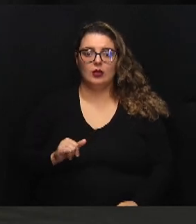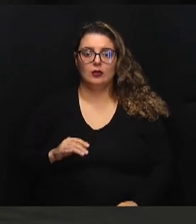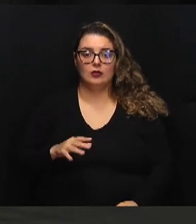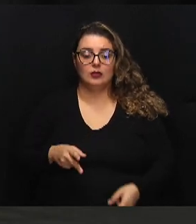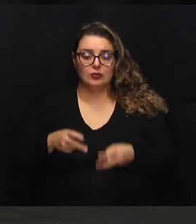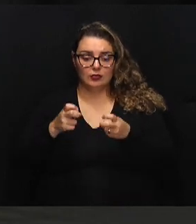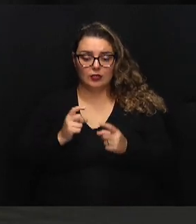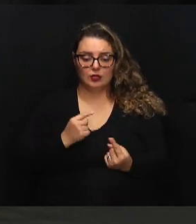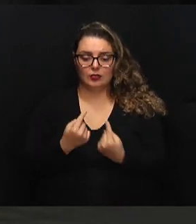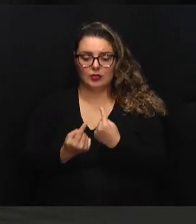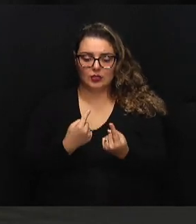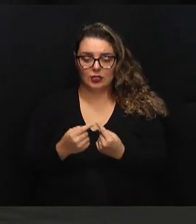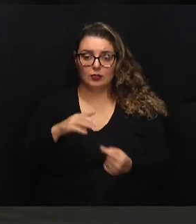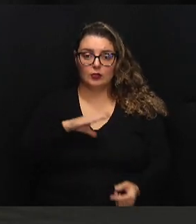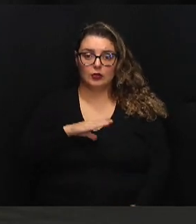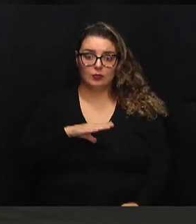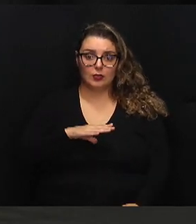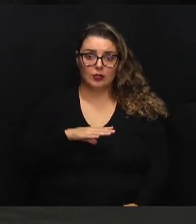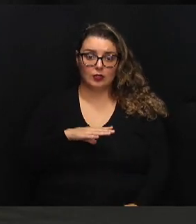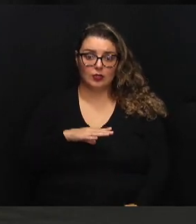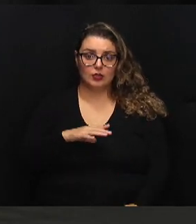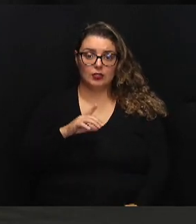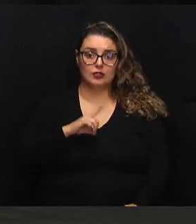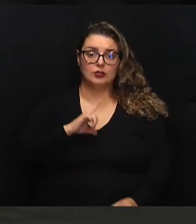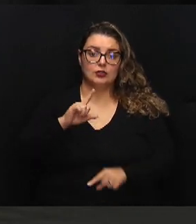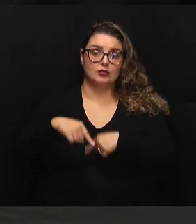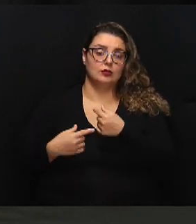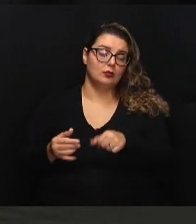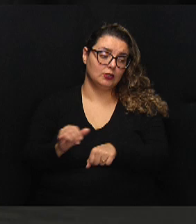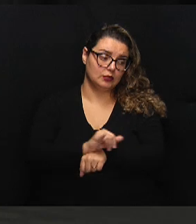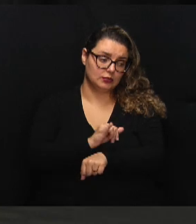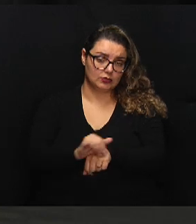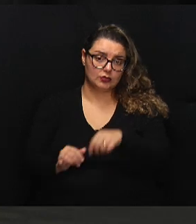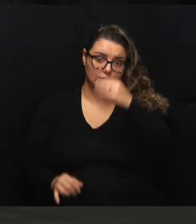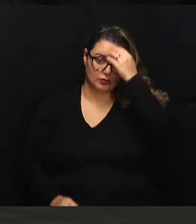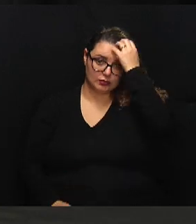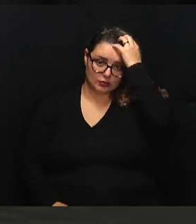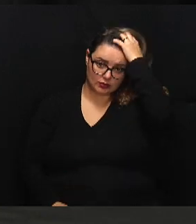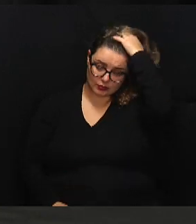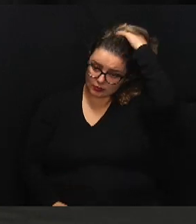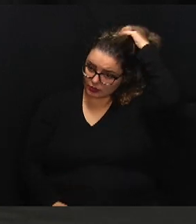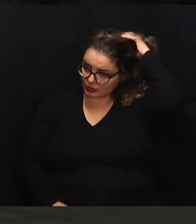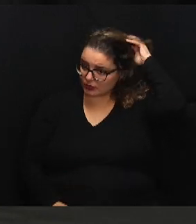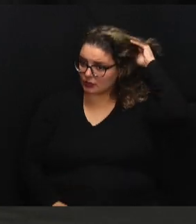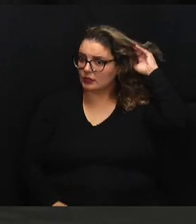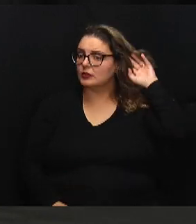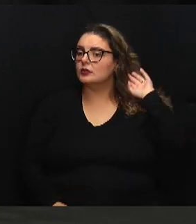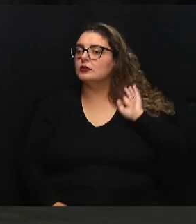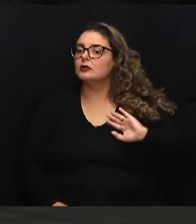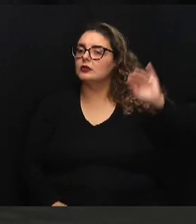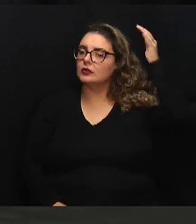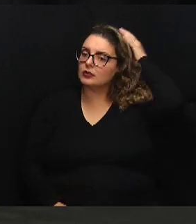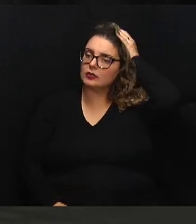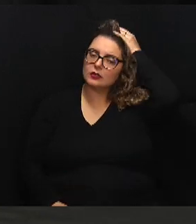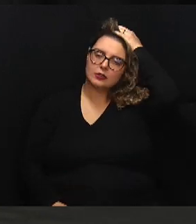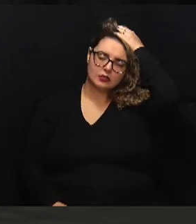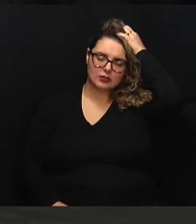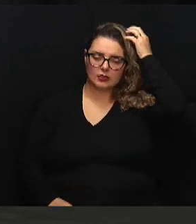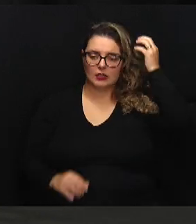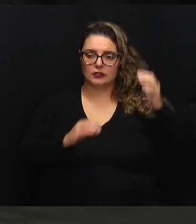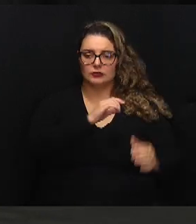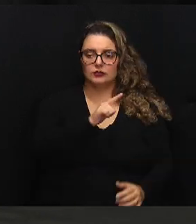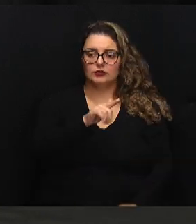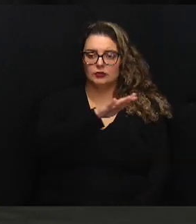no intuito de Campinas ter uma outra saída lá no distrito do Campo Grande para a questão